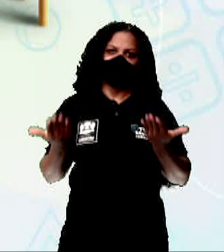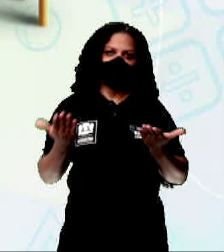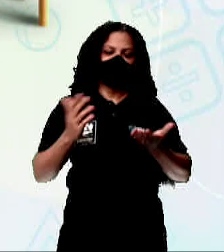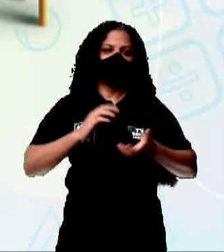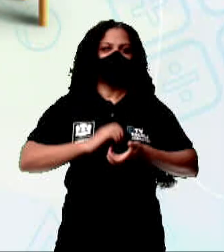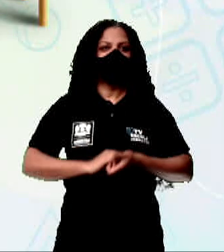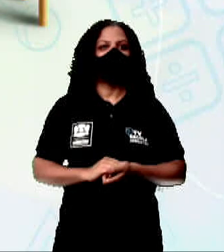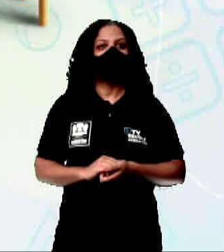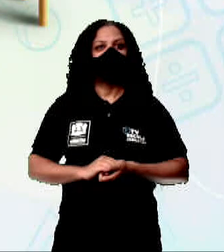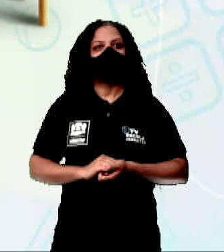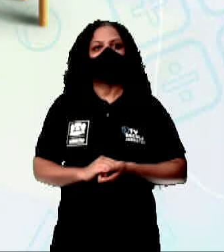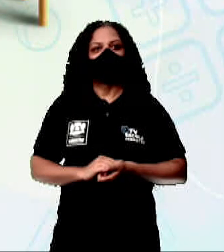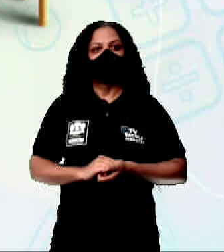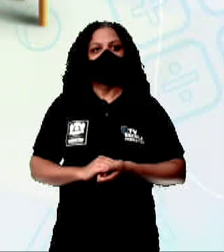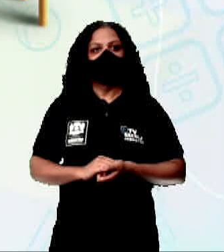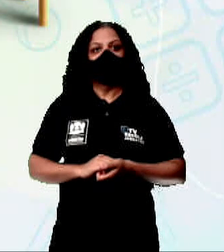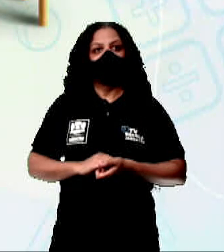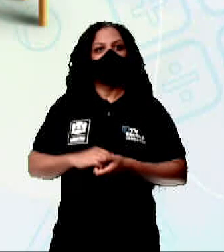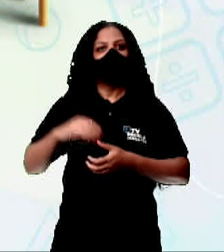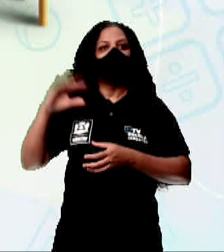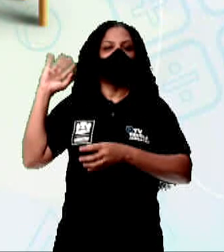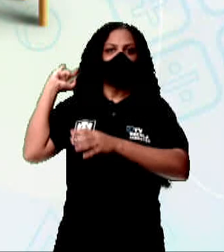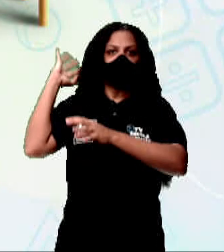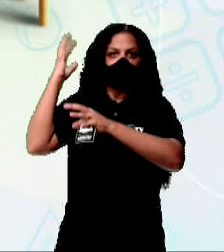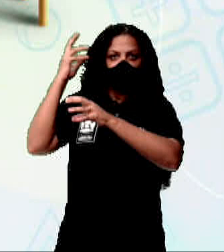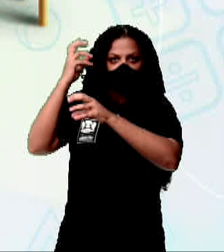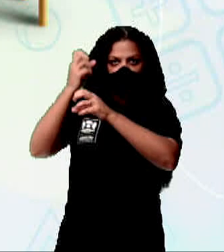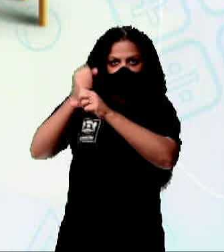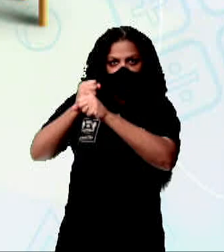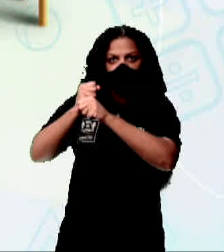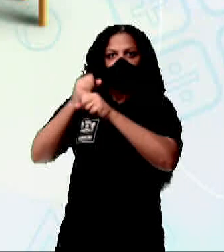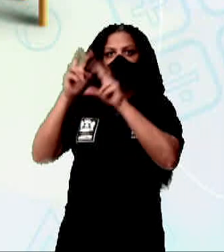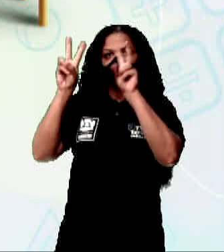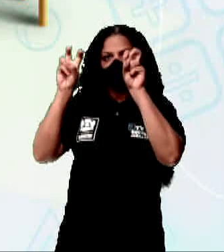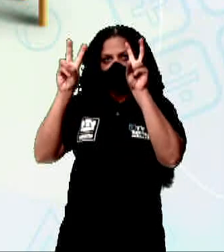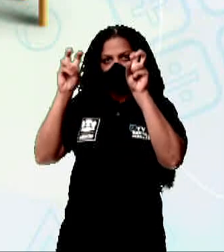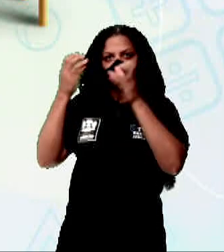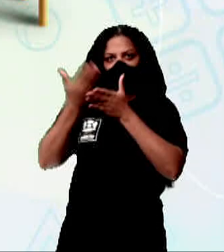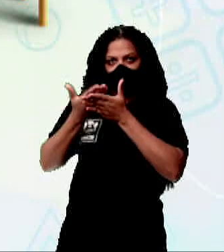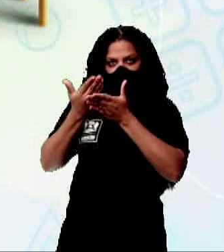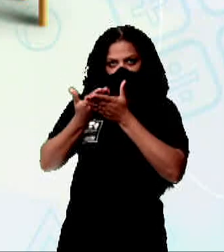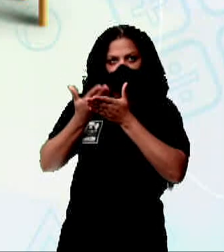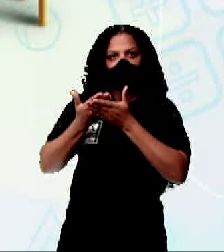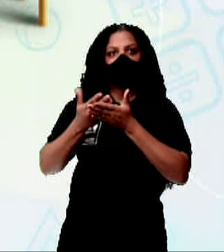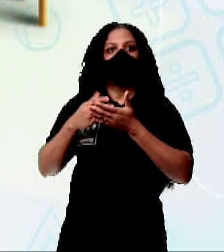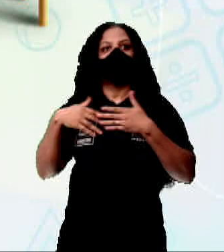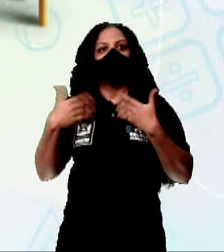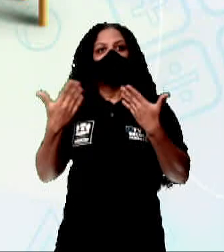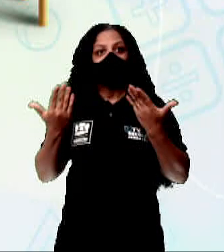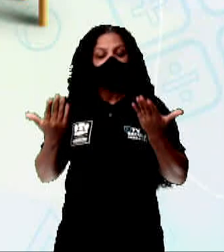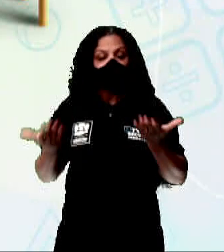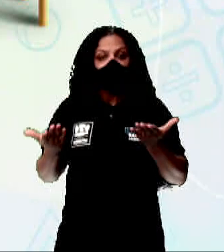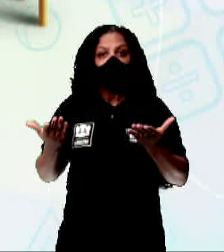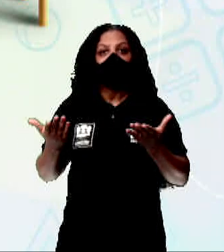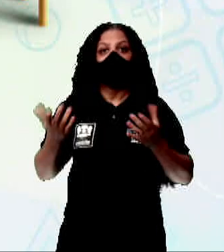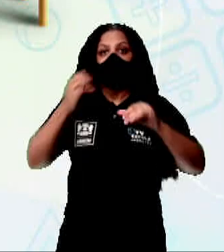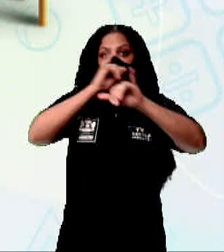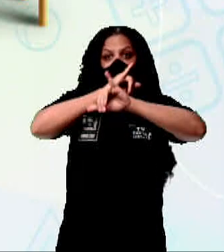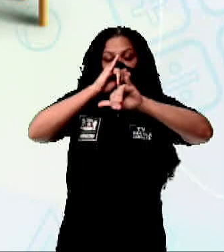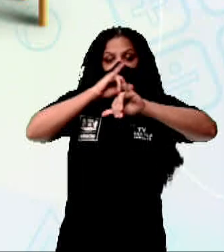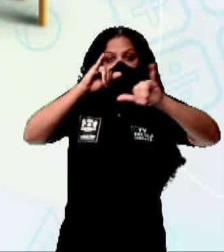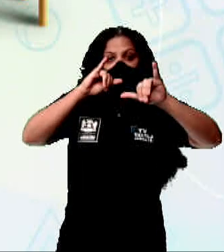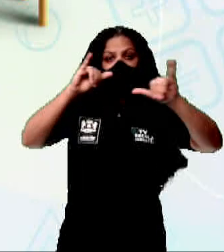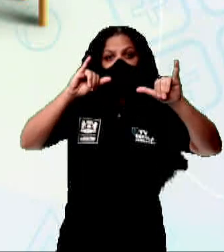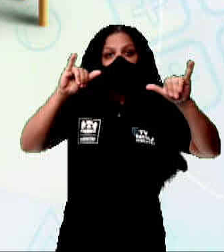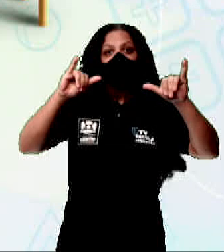Revisão dos principais pontos estudados. Para que se produz o texto publicitário? Revisando. Para anunciar